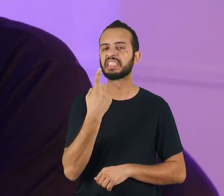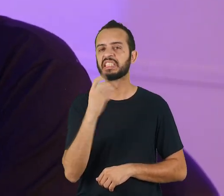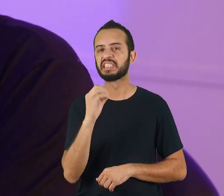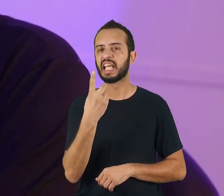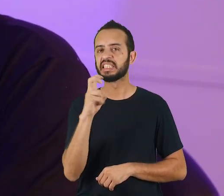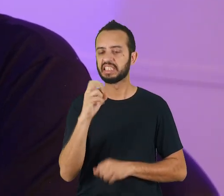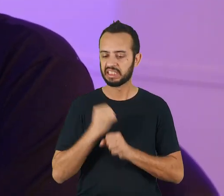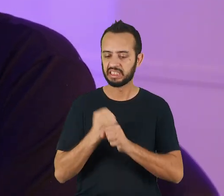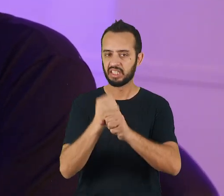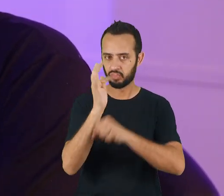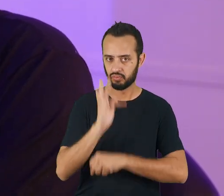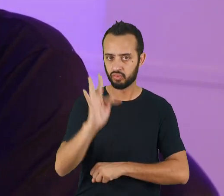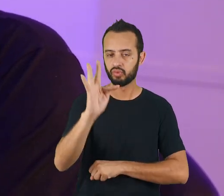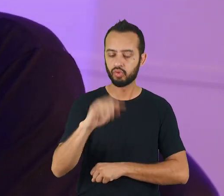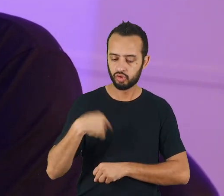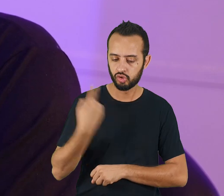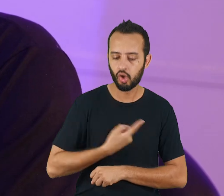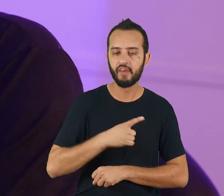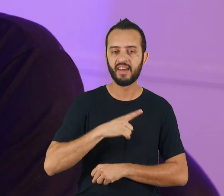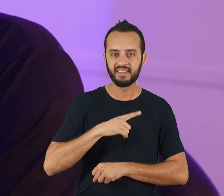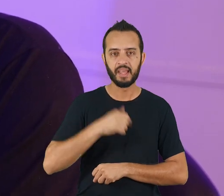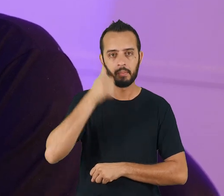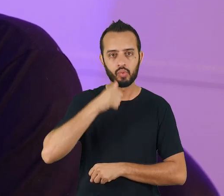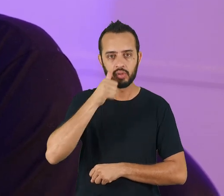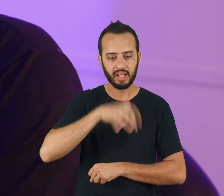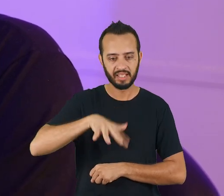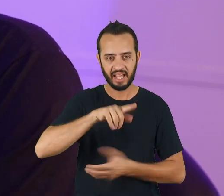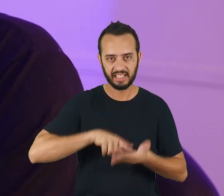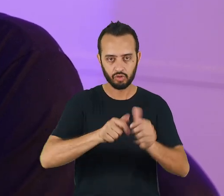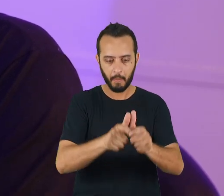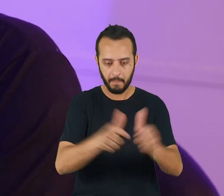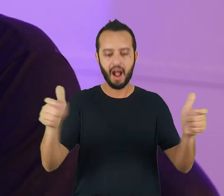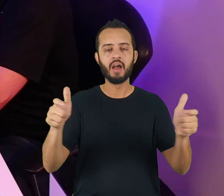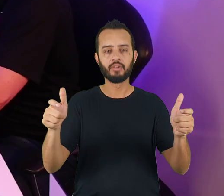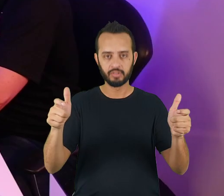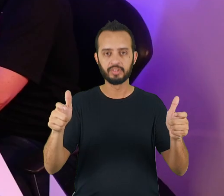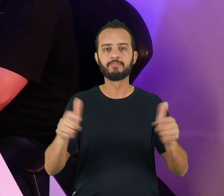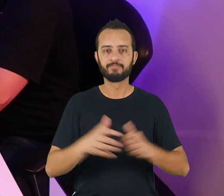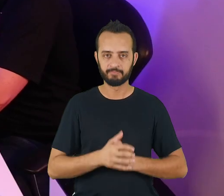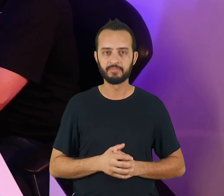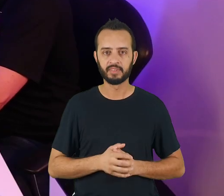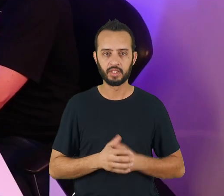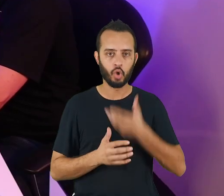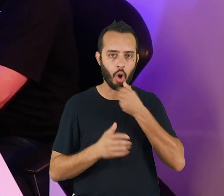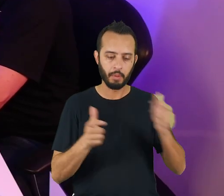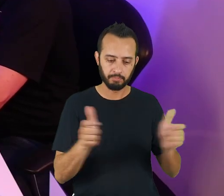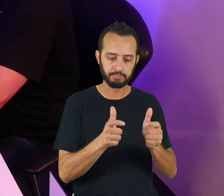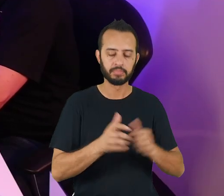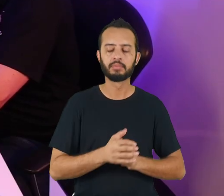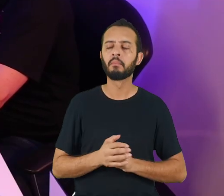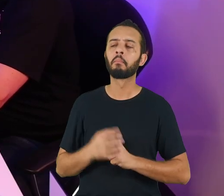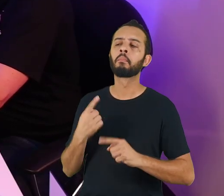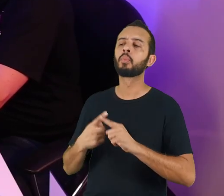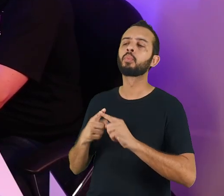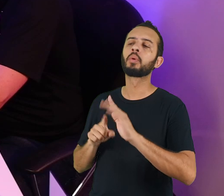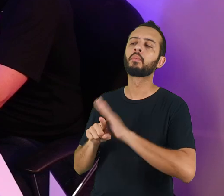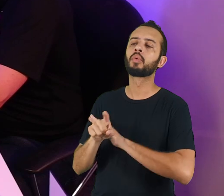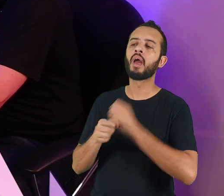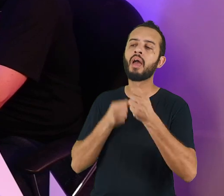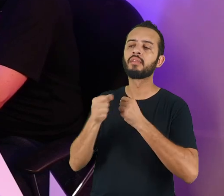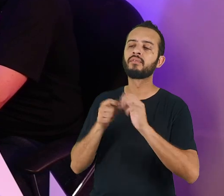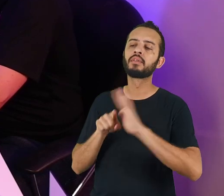10 15 anos a gente vai ter mais mulher na área de de tecnologia Por que que você ó eu fazendo a pergunta agora eu te